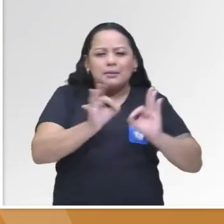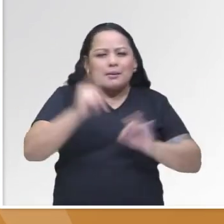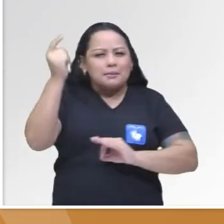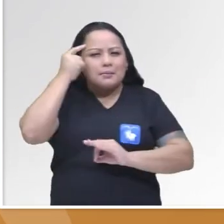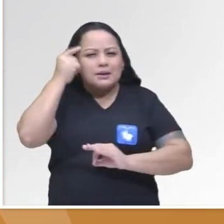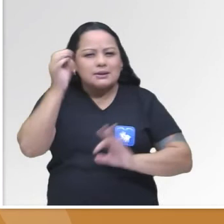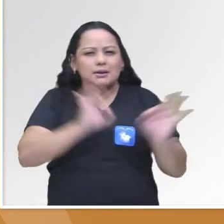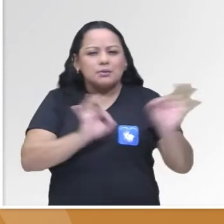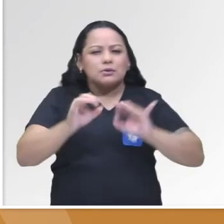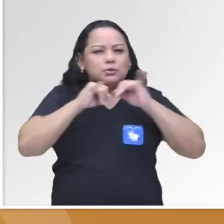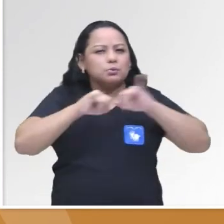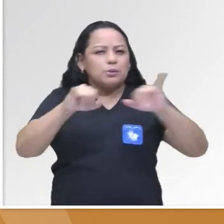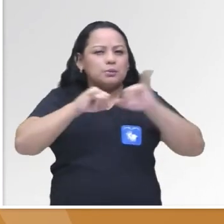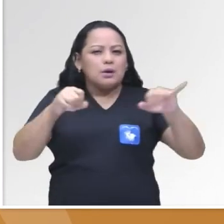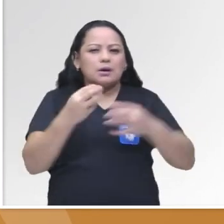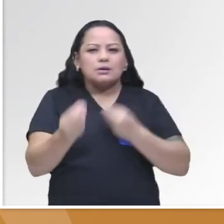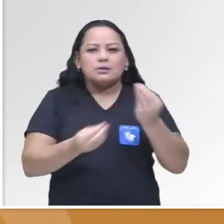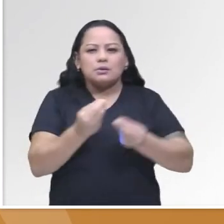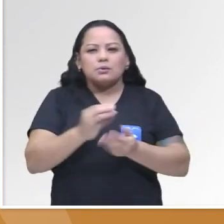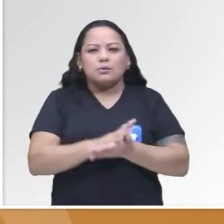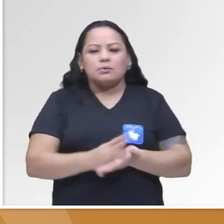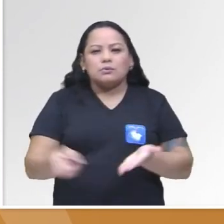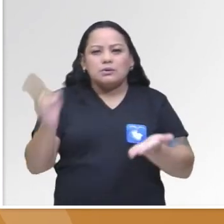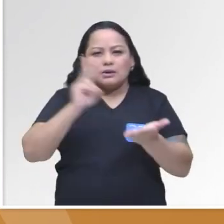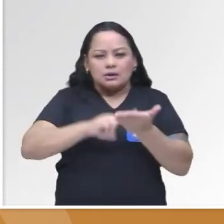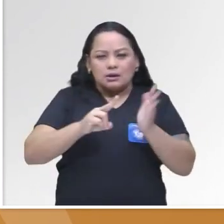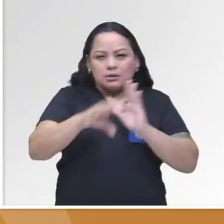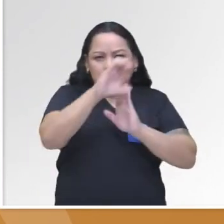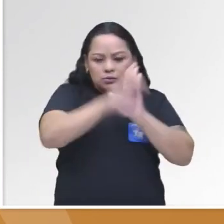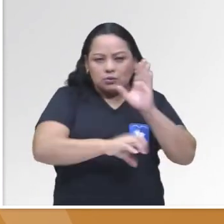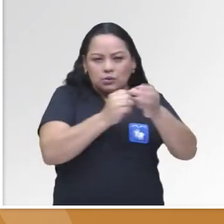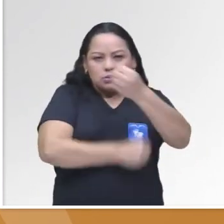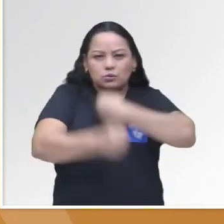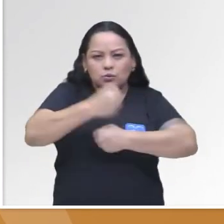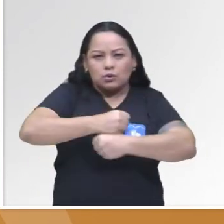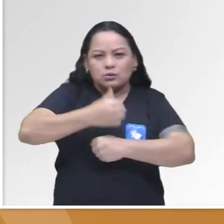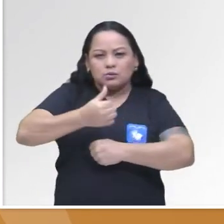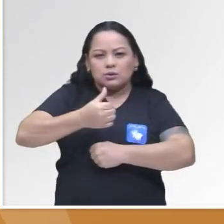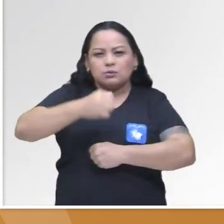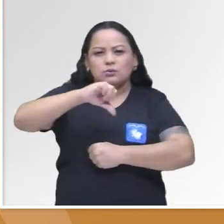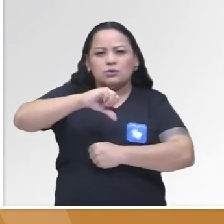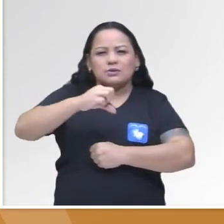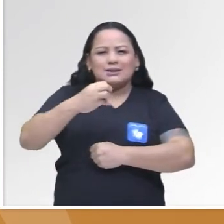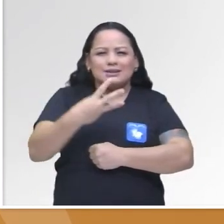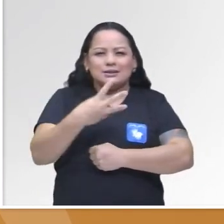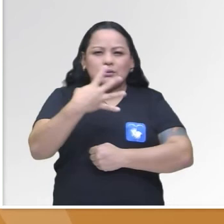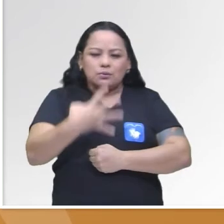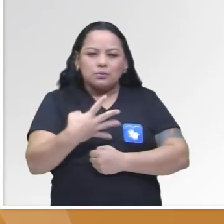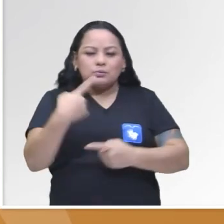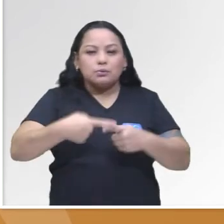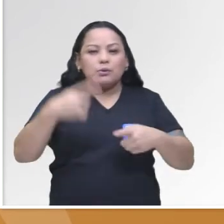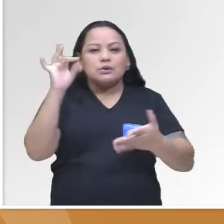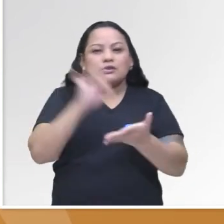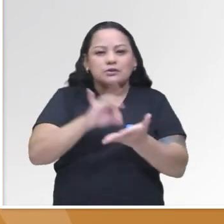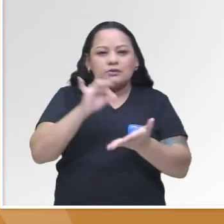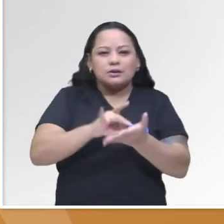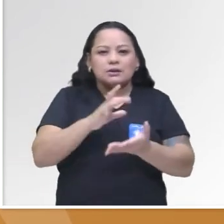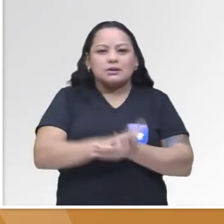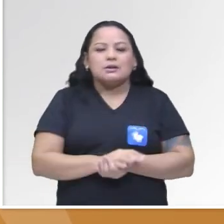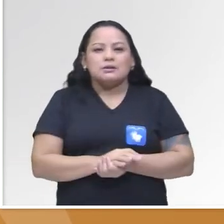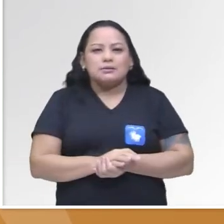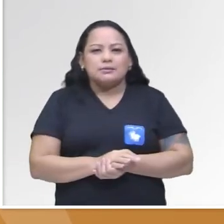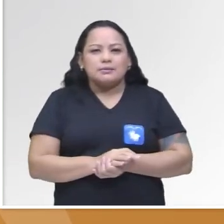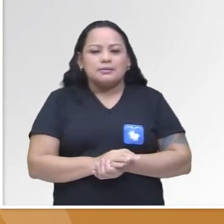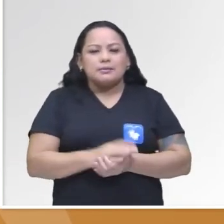de formação da Carta Constitucional de 1934, que, de fato, serão